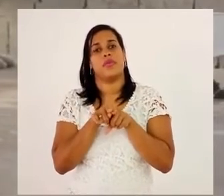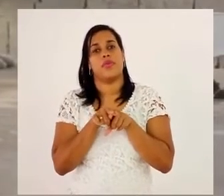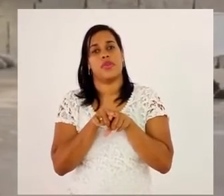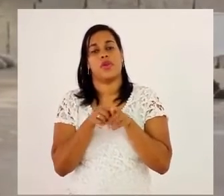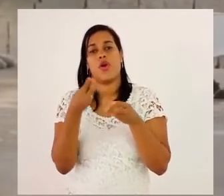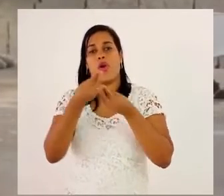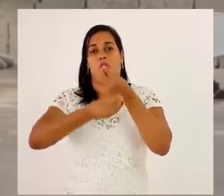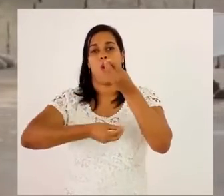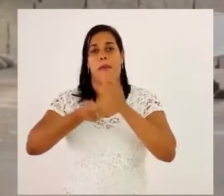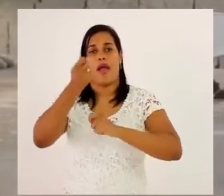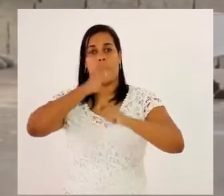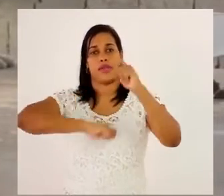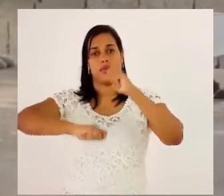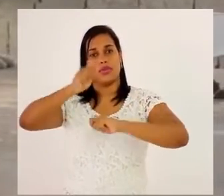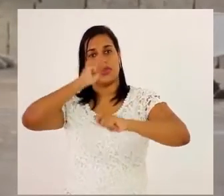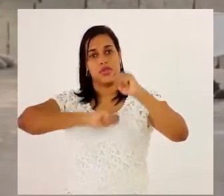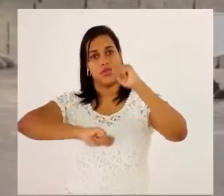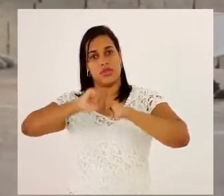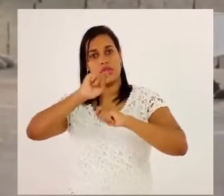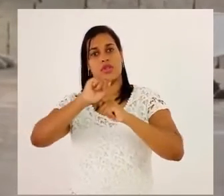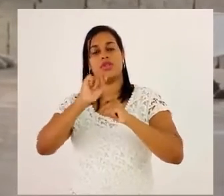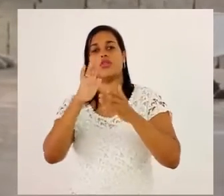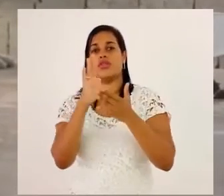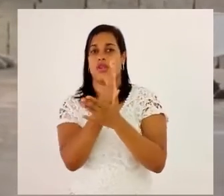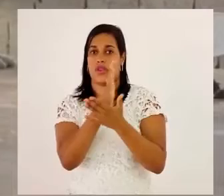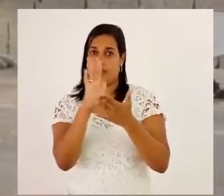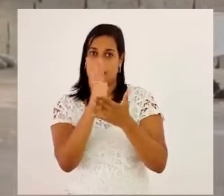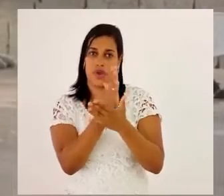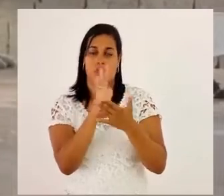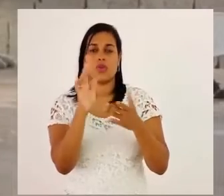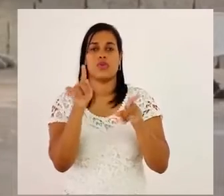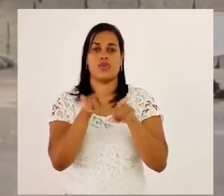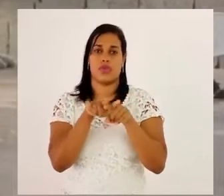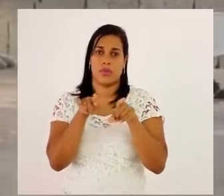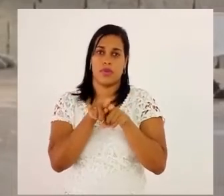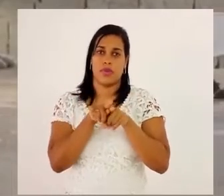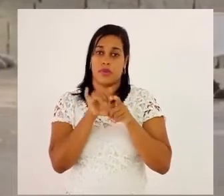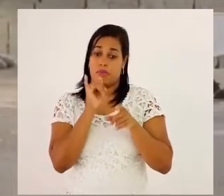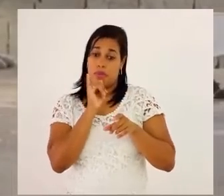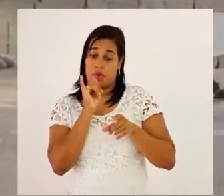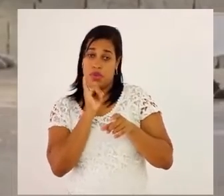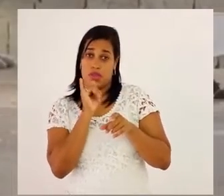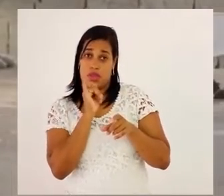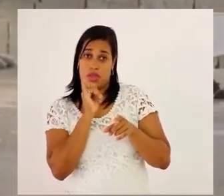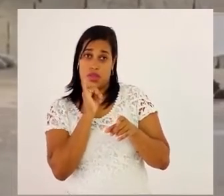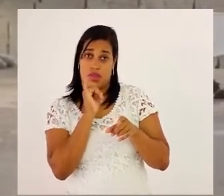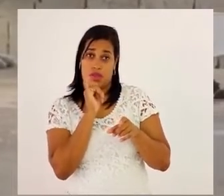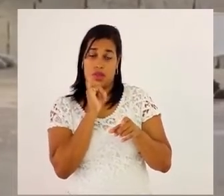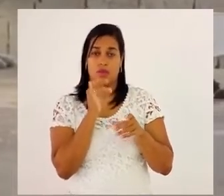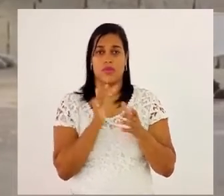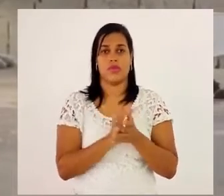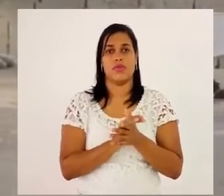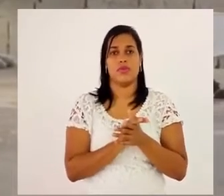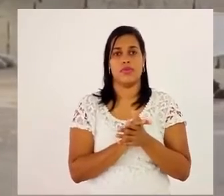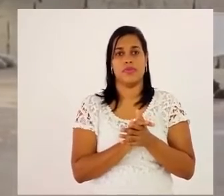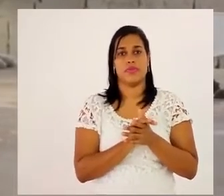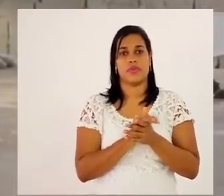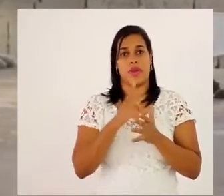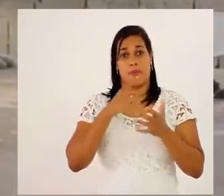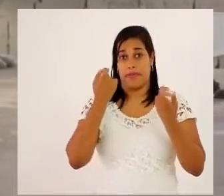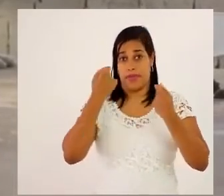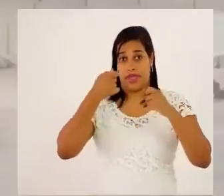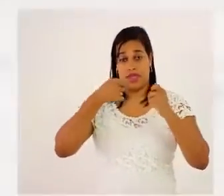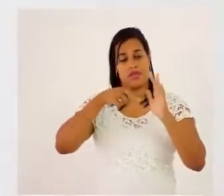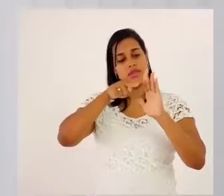as medidas administrativas, medidas de caráter administrativo. Por exemplo, as serras circulares, elas têm checklist